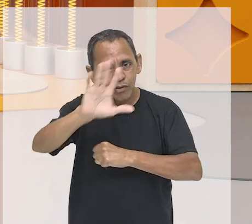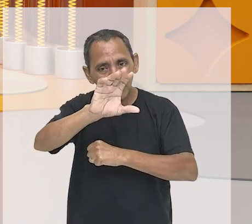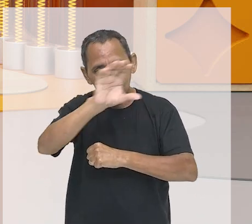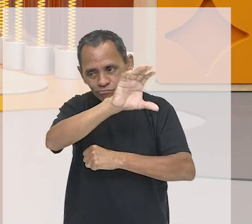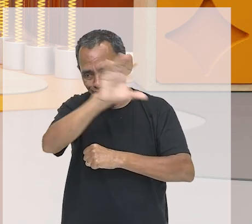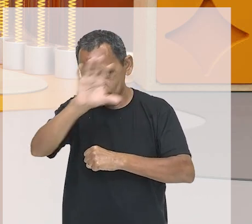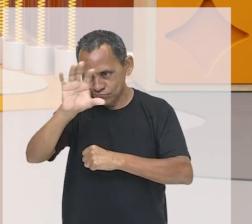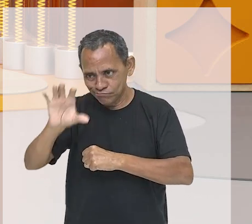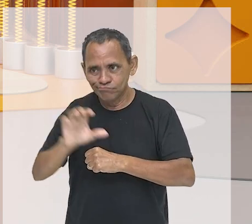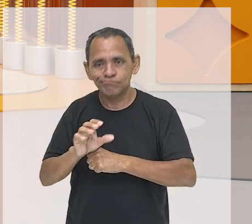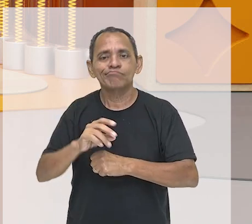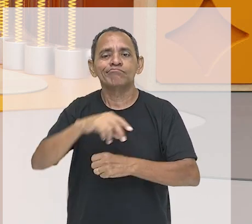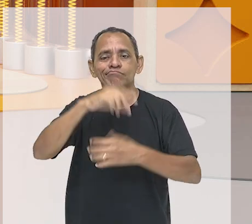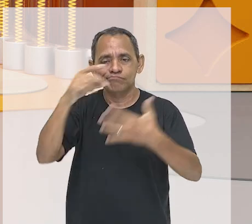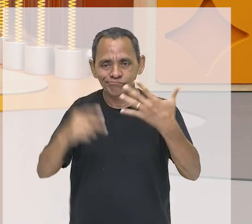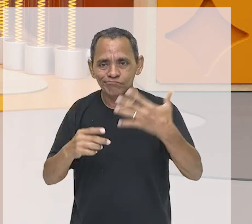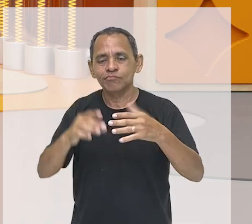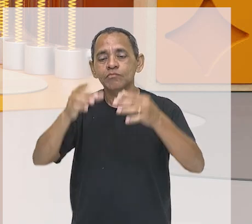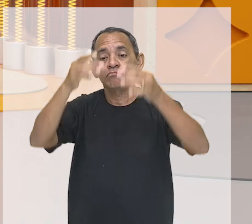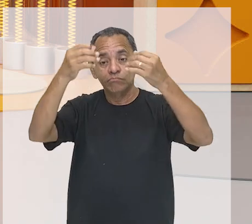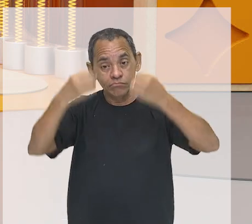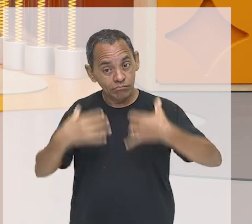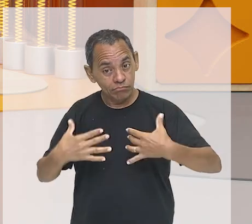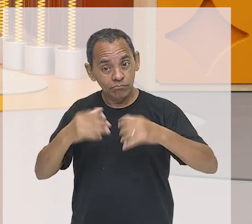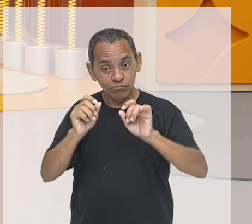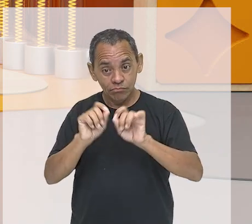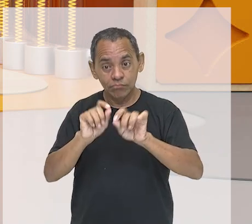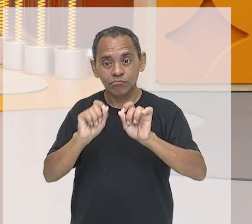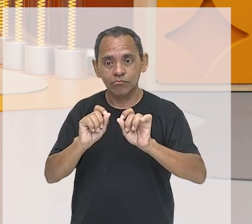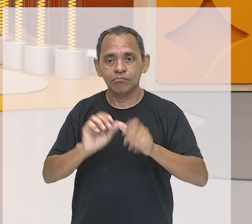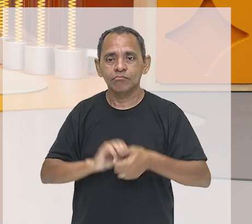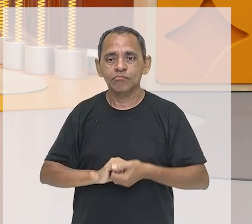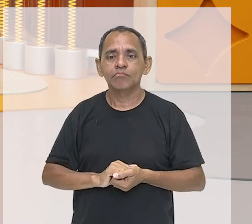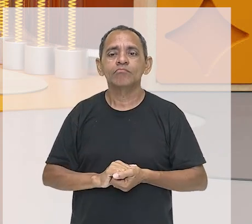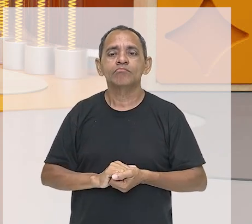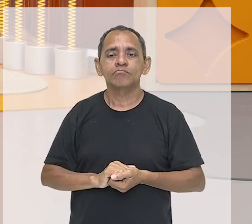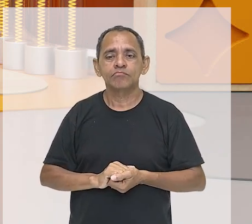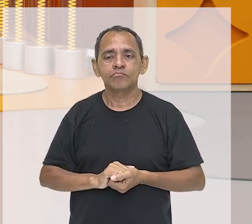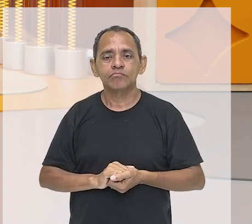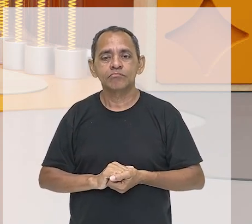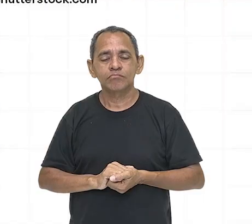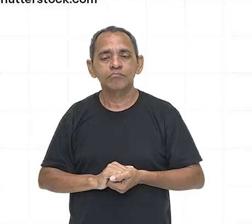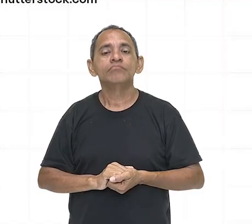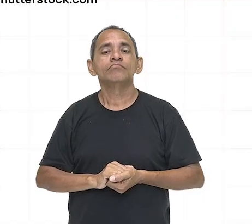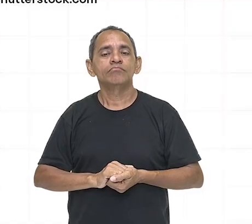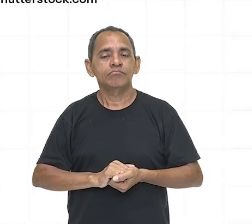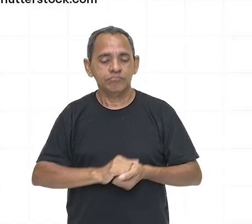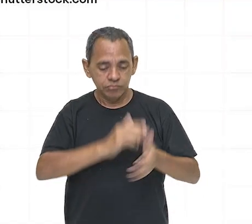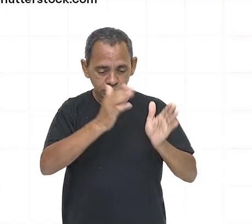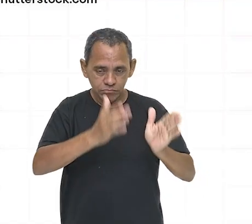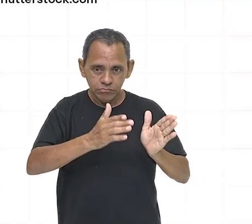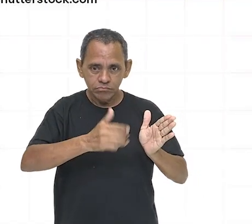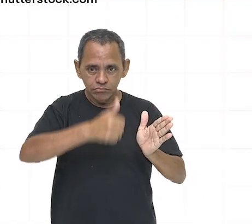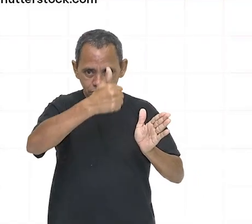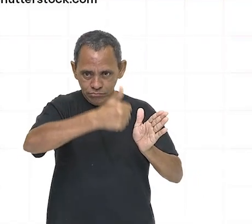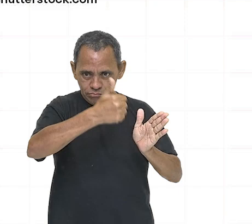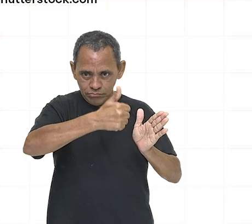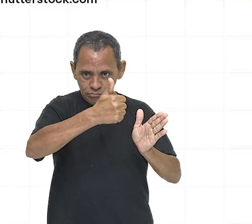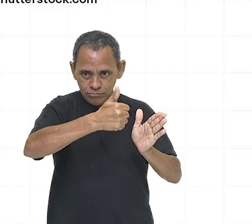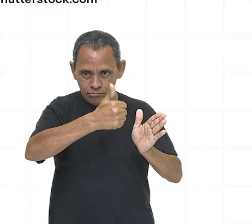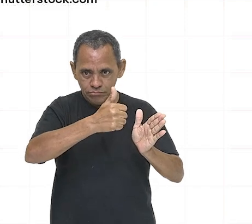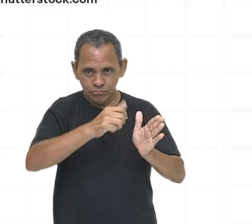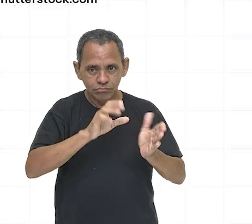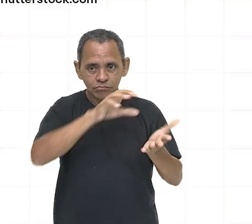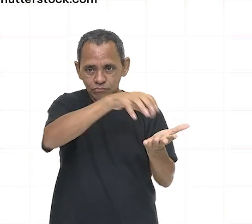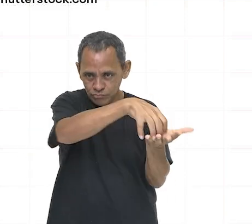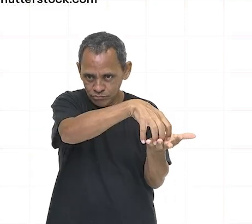vamos abordar aqui, tudo bem? A gente vai começar então falando um pouco sobre o setor primário. Vamos dar uma relembrada aí o